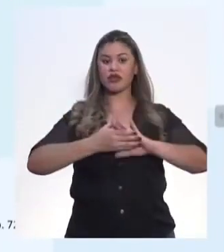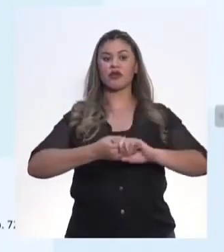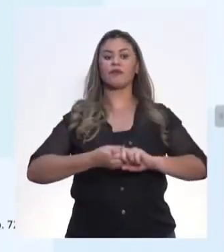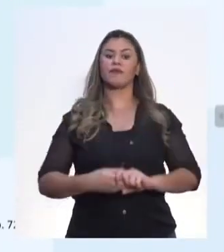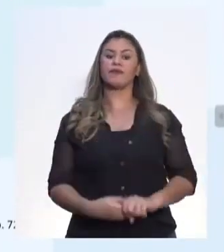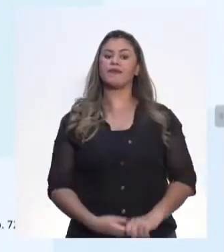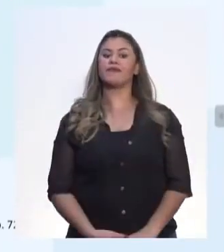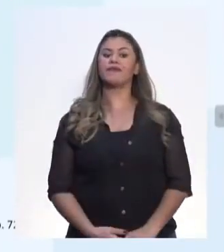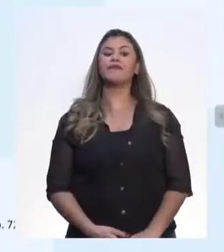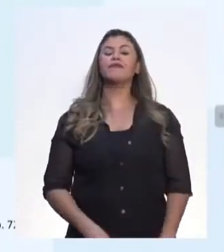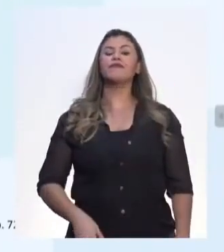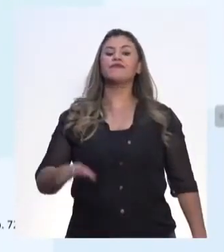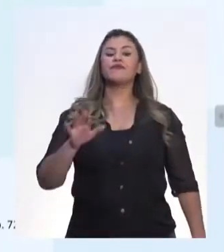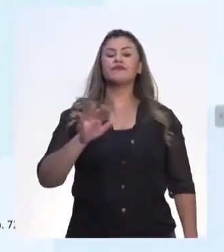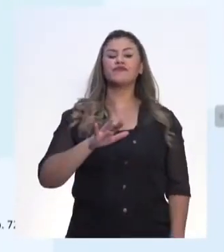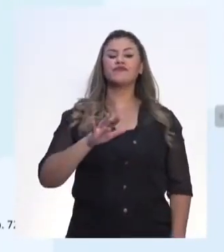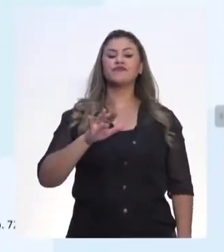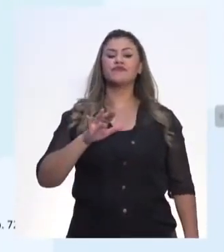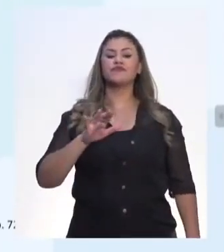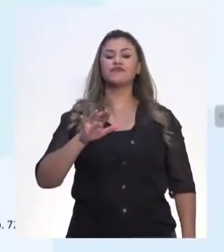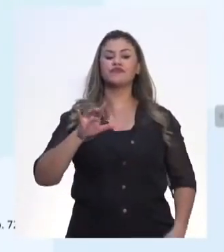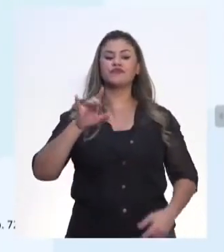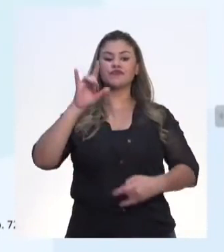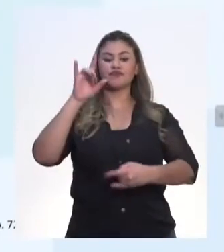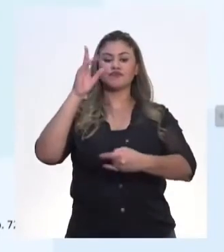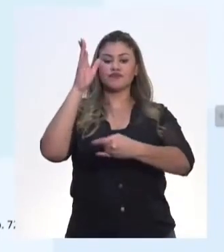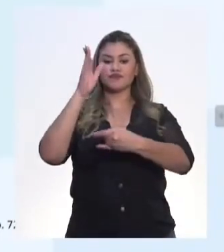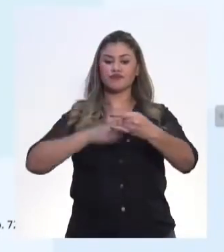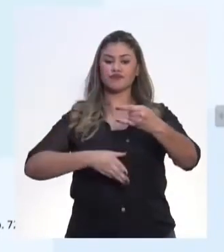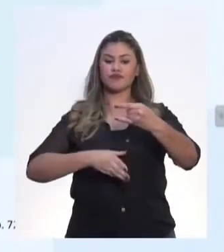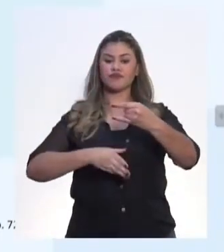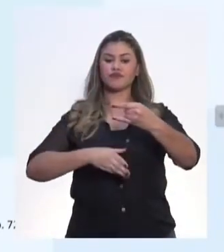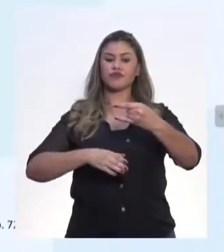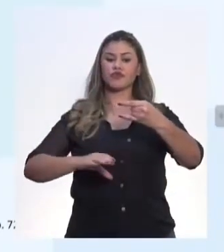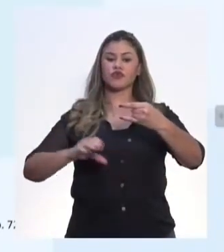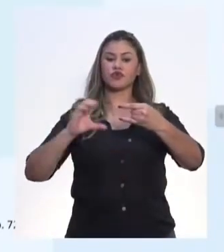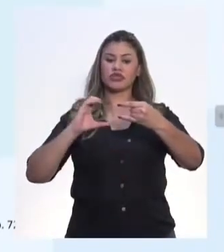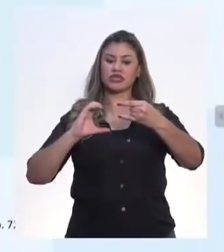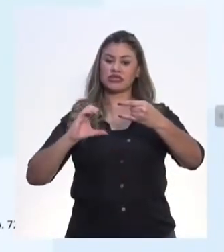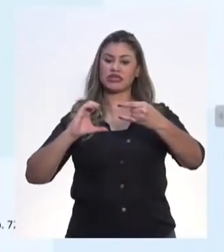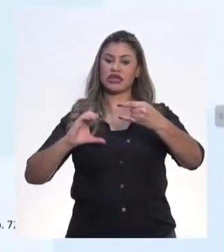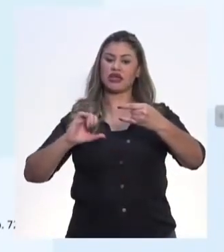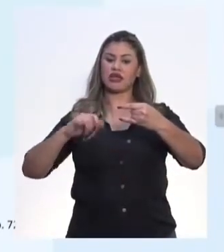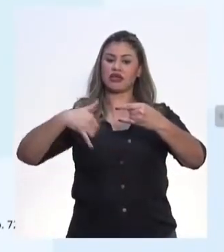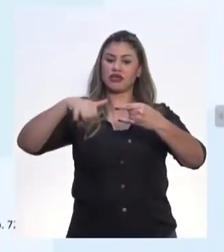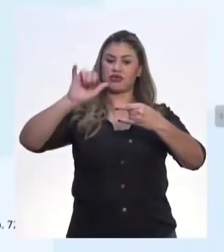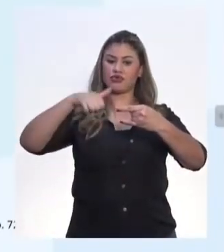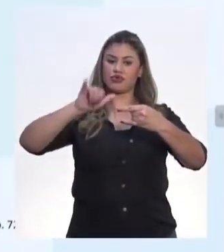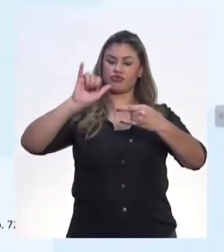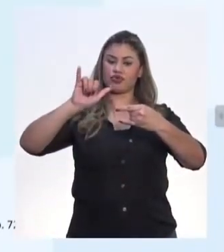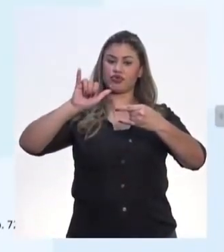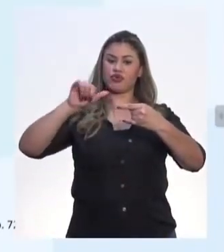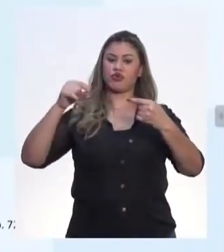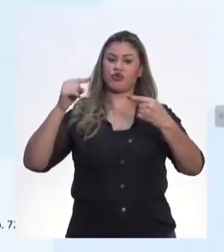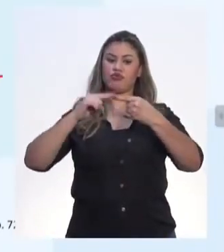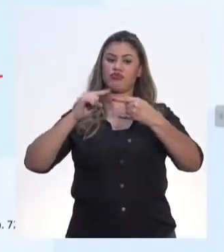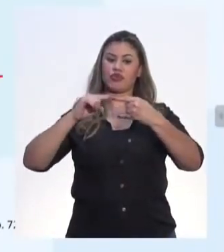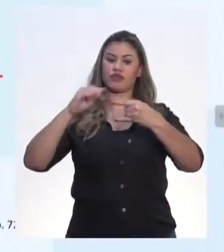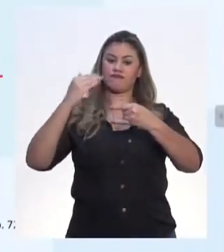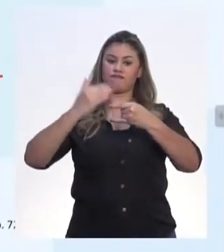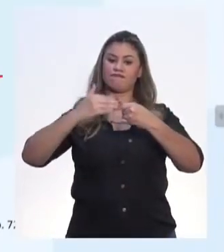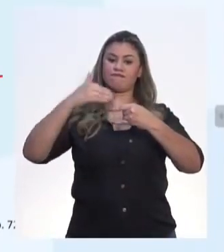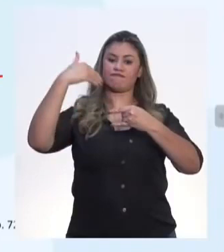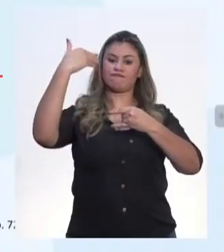oposto pelo vértice, o ângulo C e o ângulo Y são colaterais externos, né?